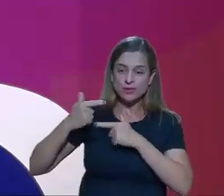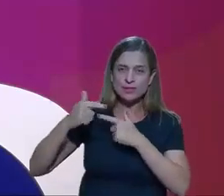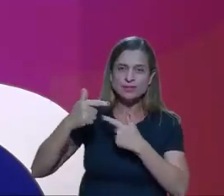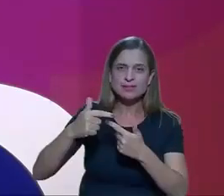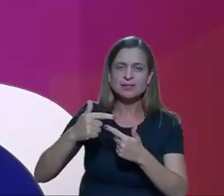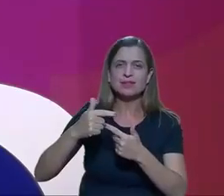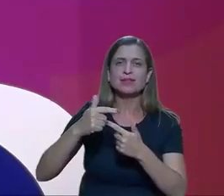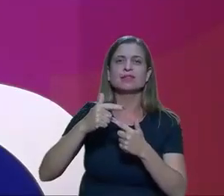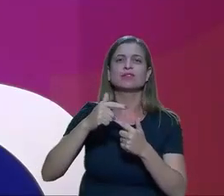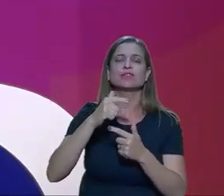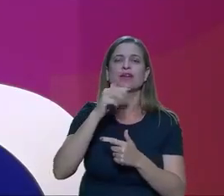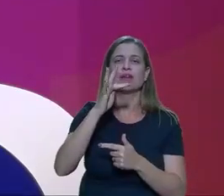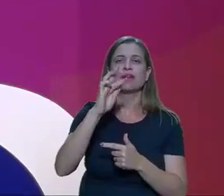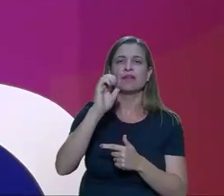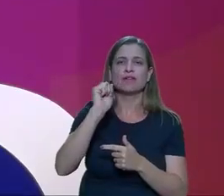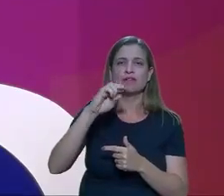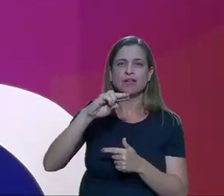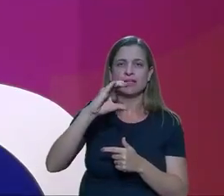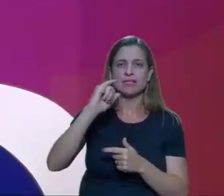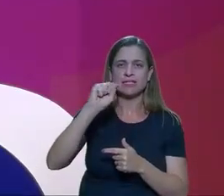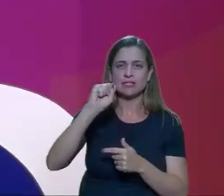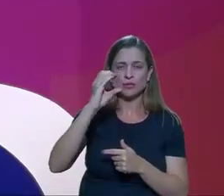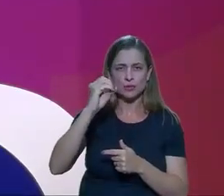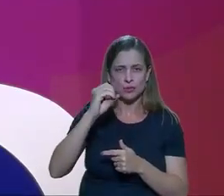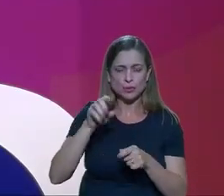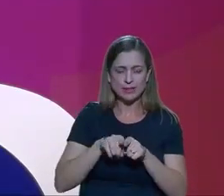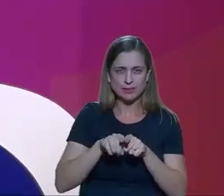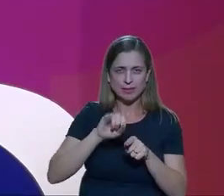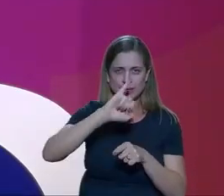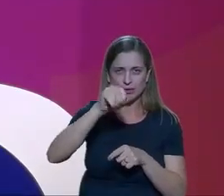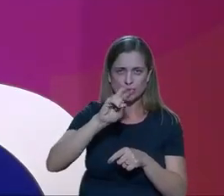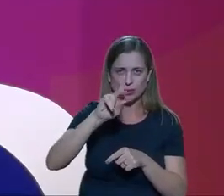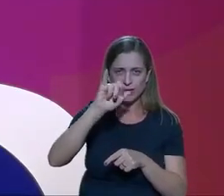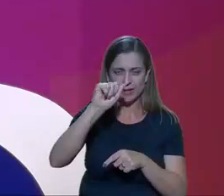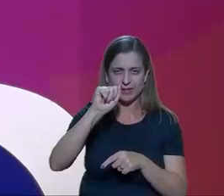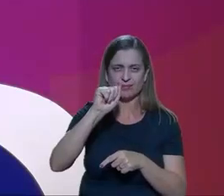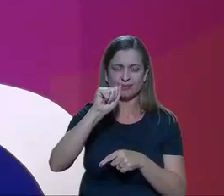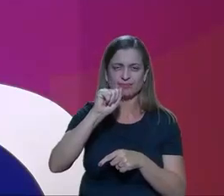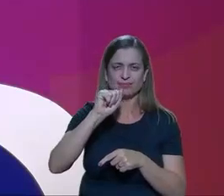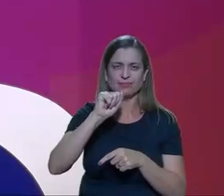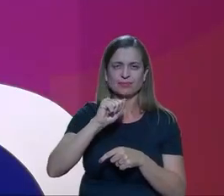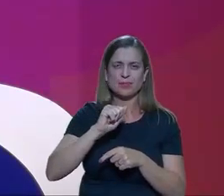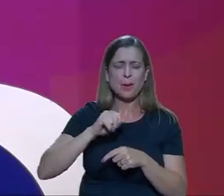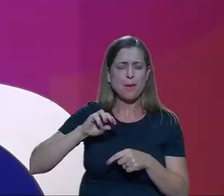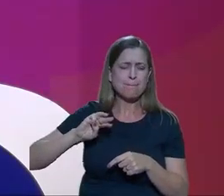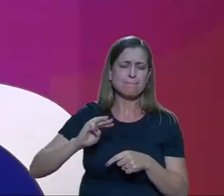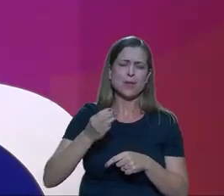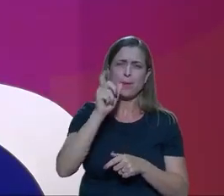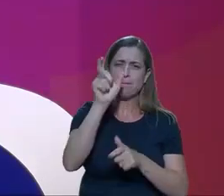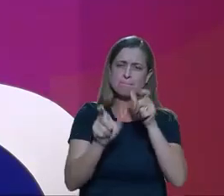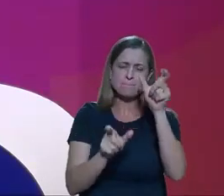Francisco Veloso dos Santos e Júlia Carneiro dos Santos. São milhares de pessoas